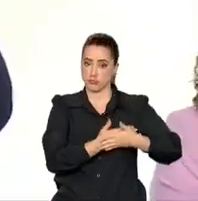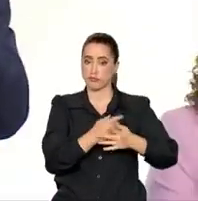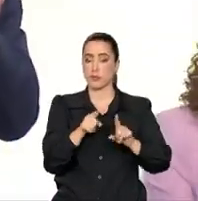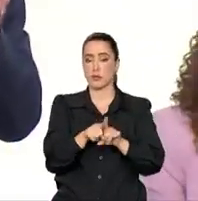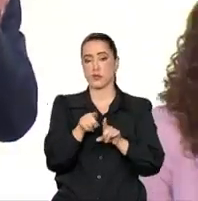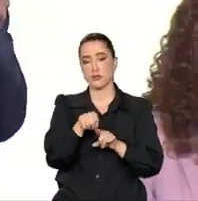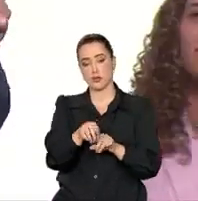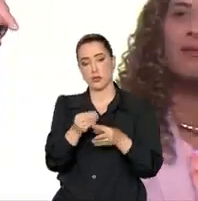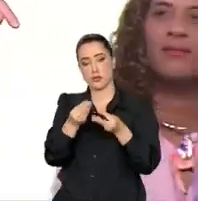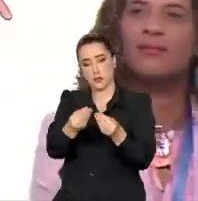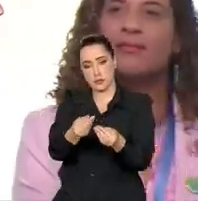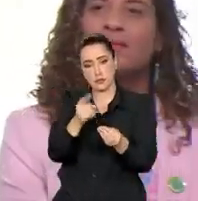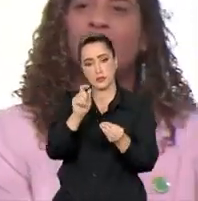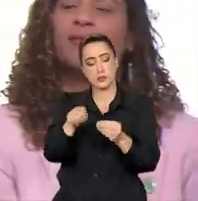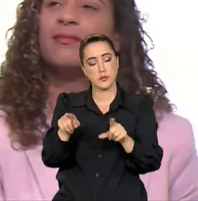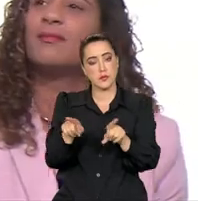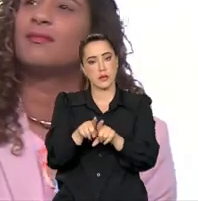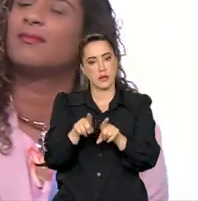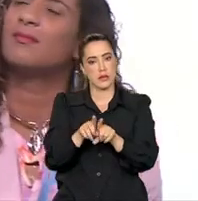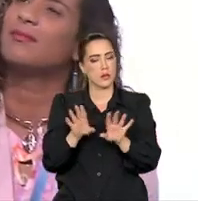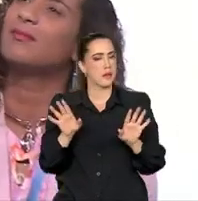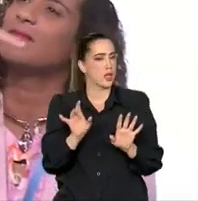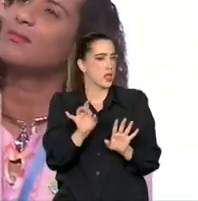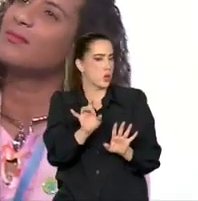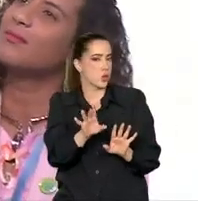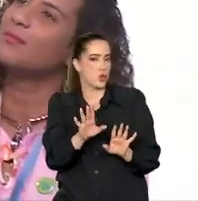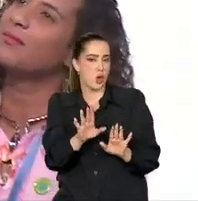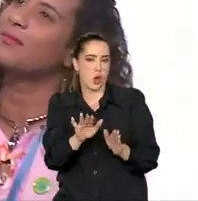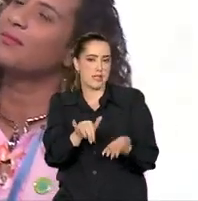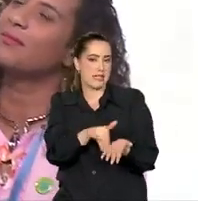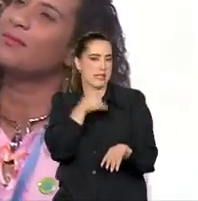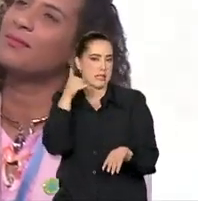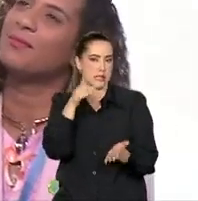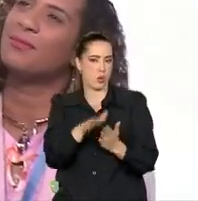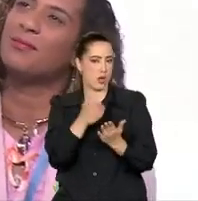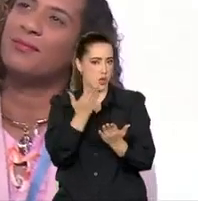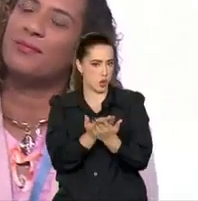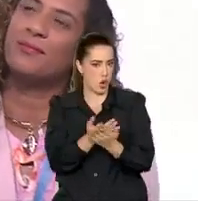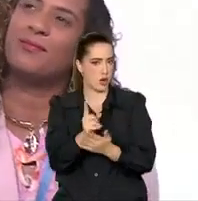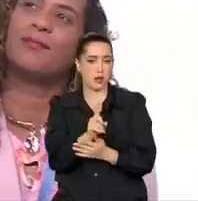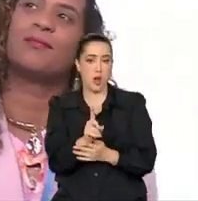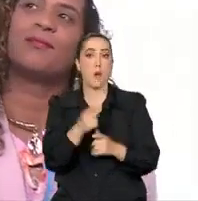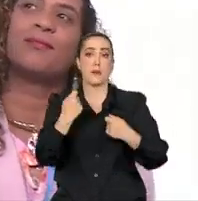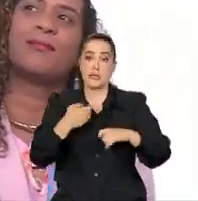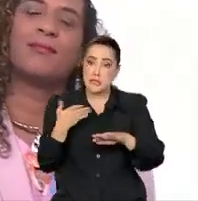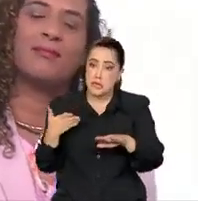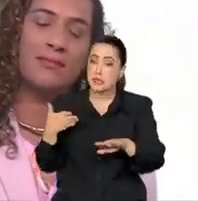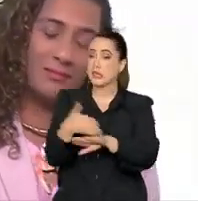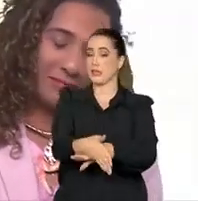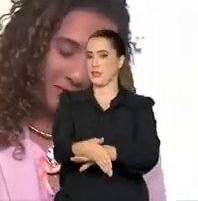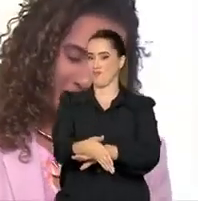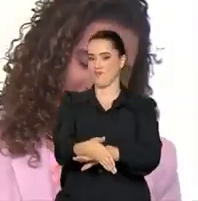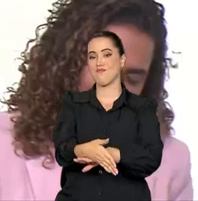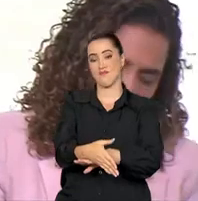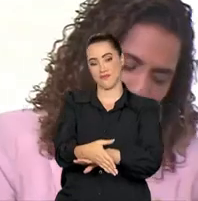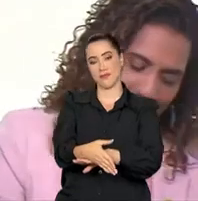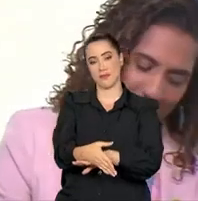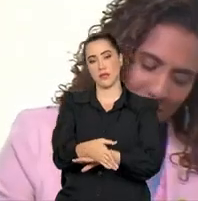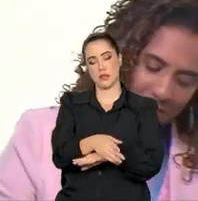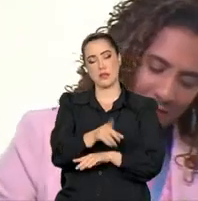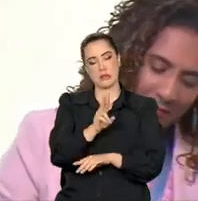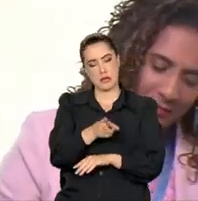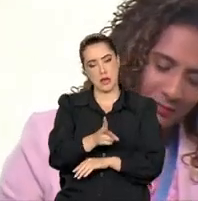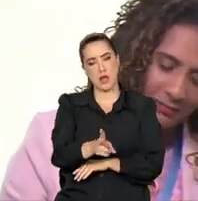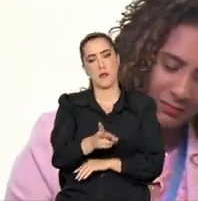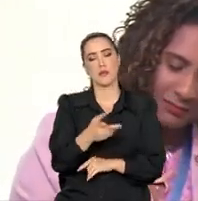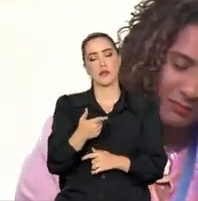ter a condição, não é, de não só estar matriculado, estar frequentando, estar ali